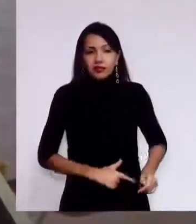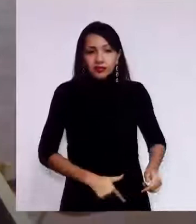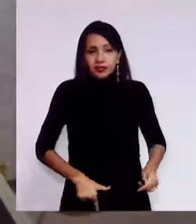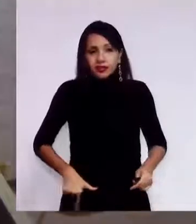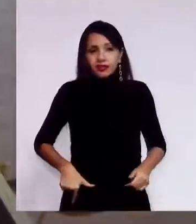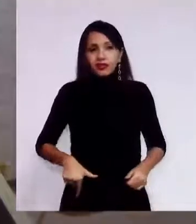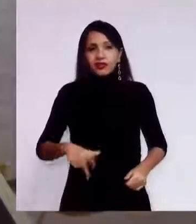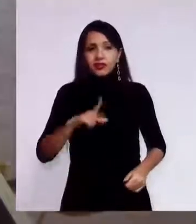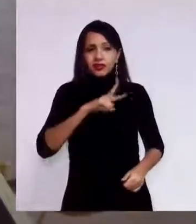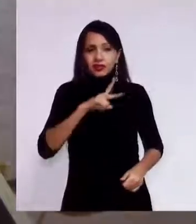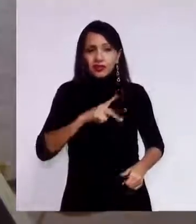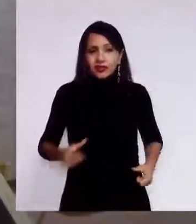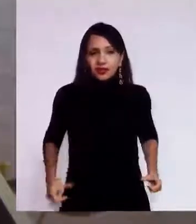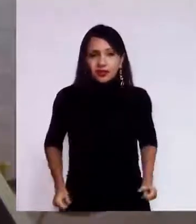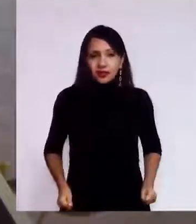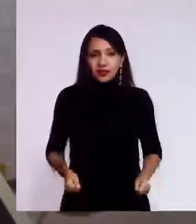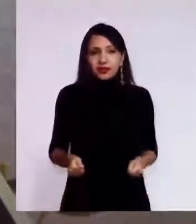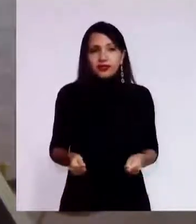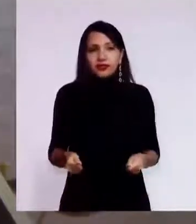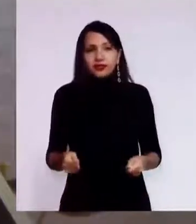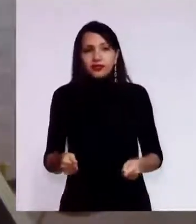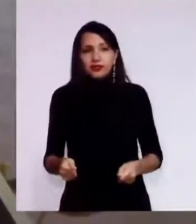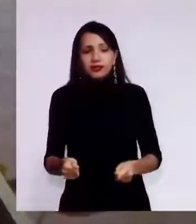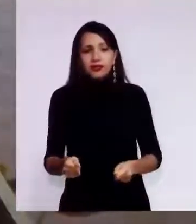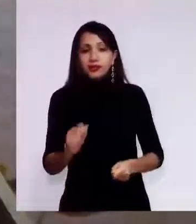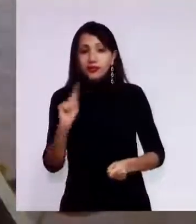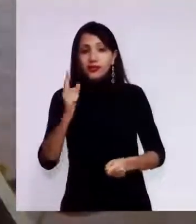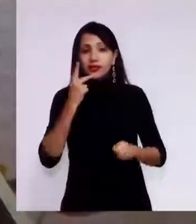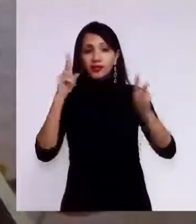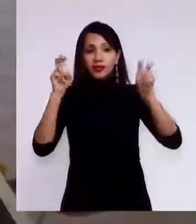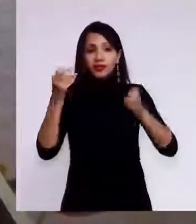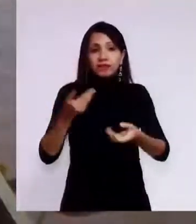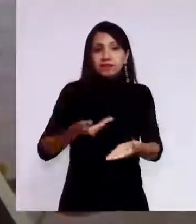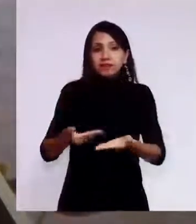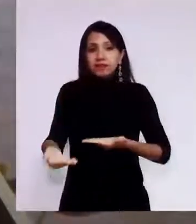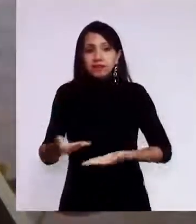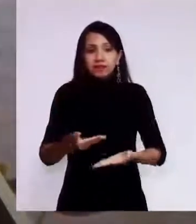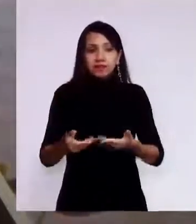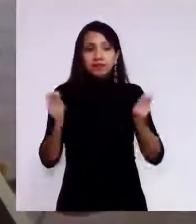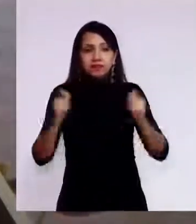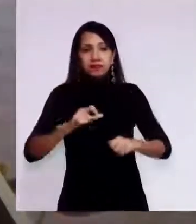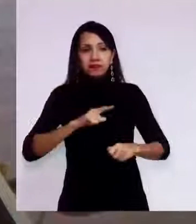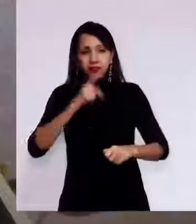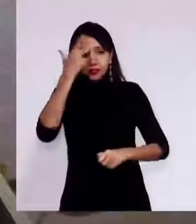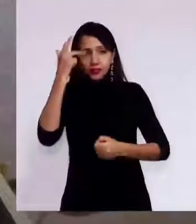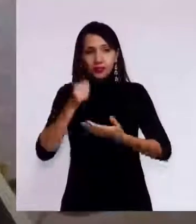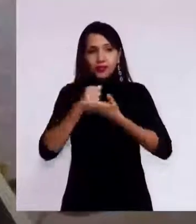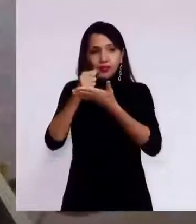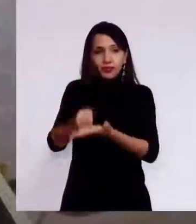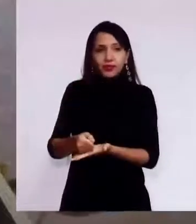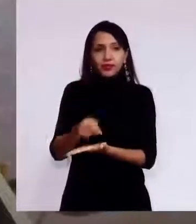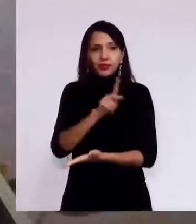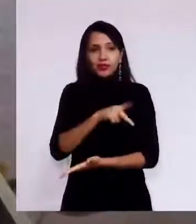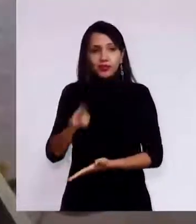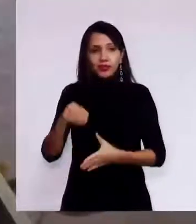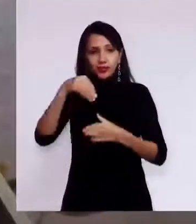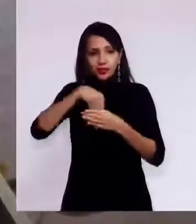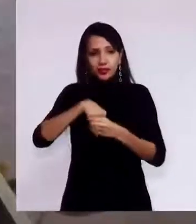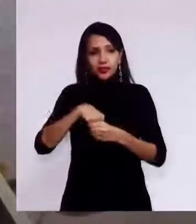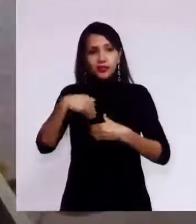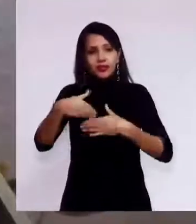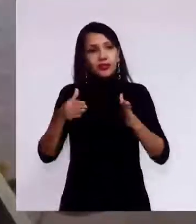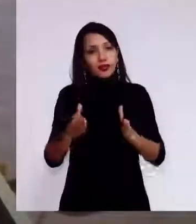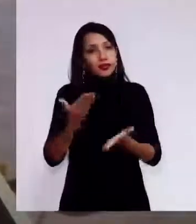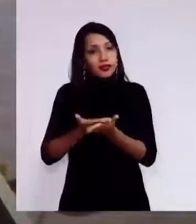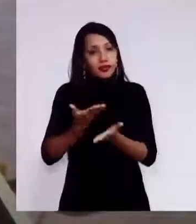de locomoção. A gente não está falando nem de mediadores, que poderia ser uma pessoa que ajuda o professor dentro da sala de aula